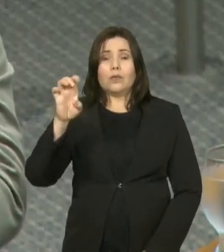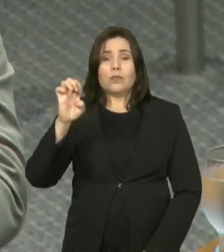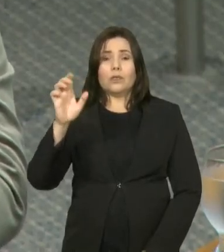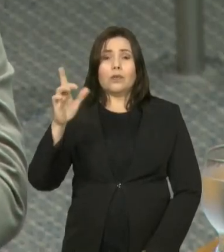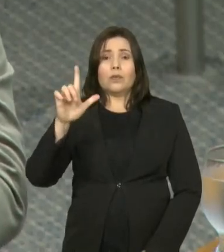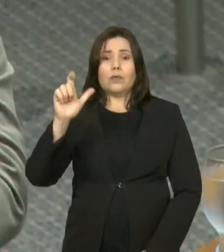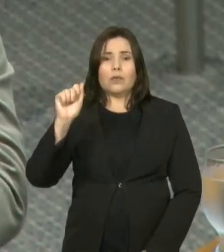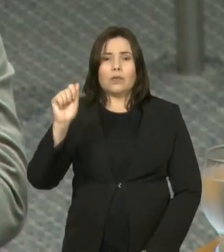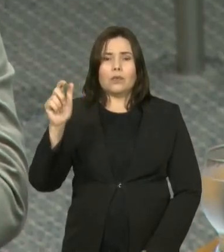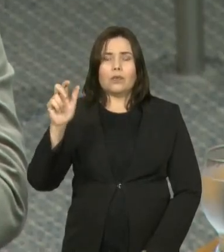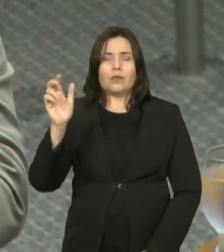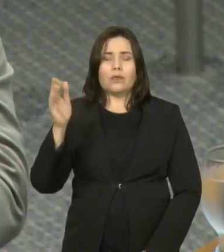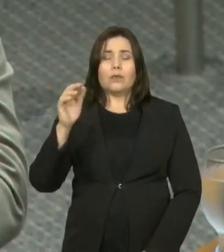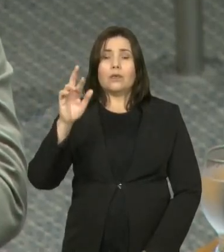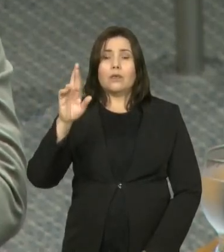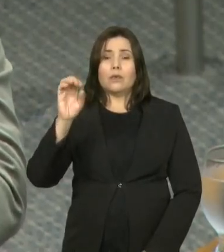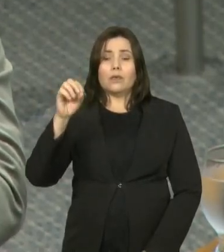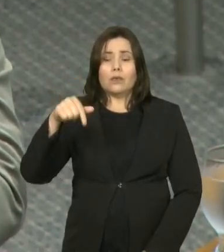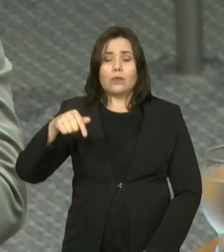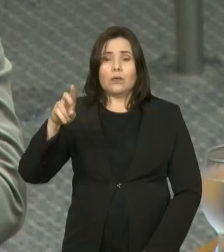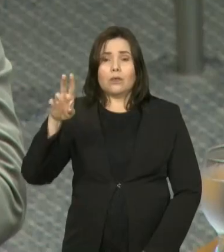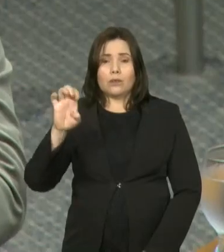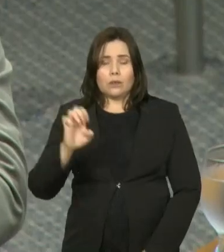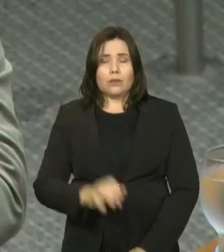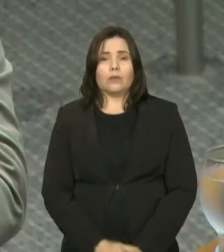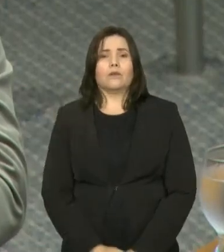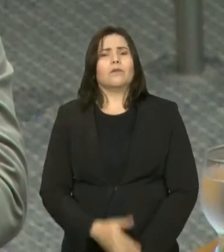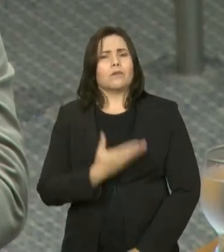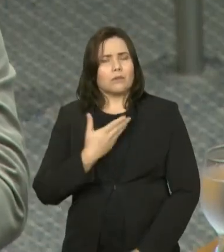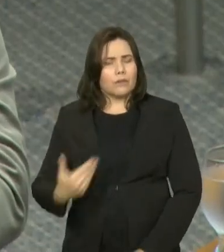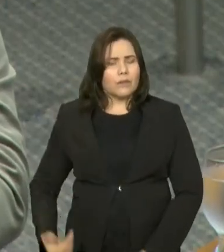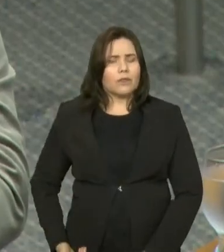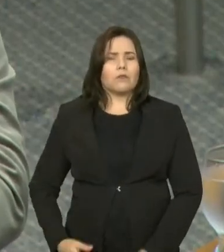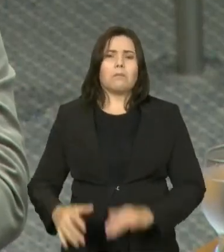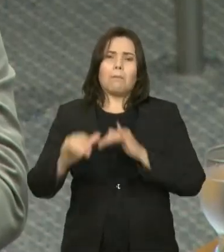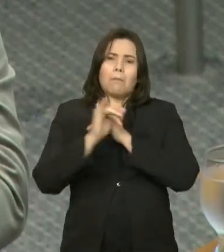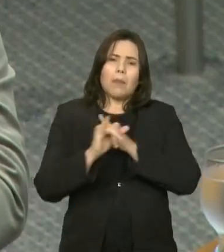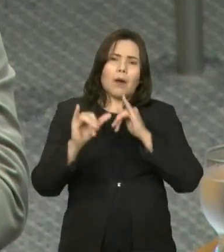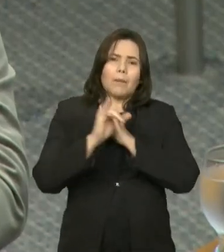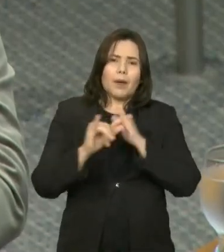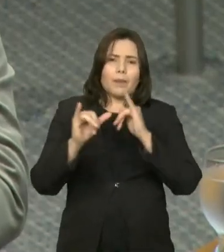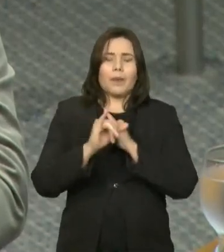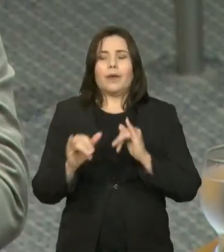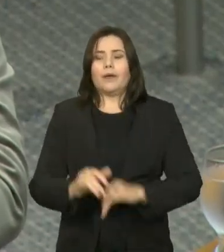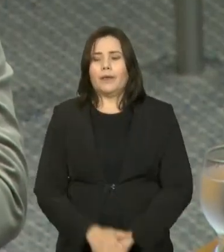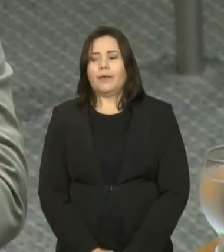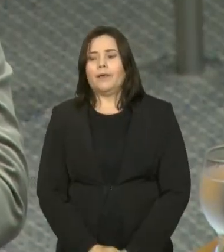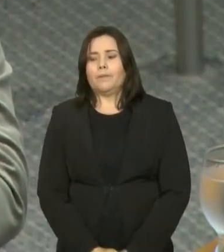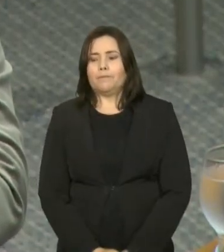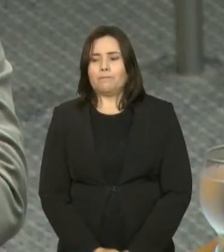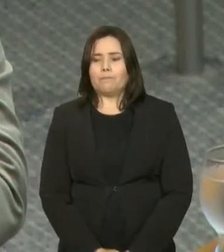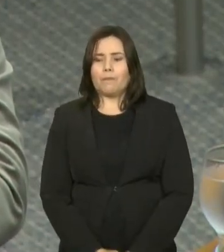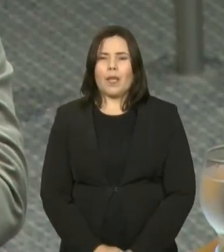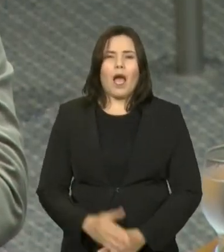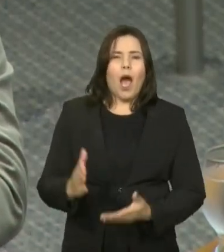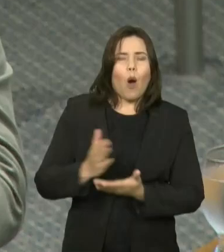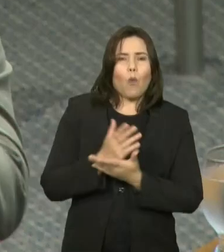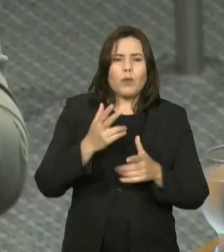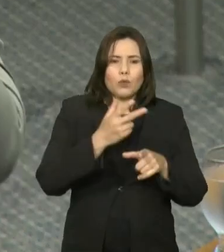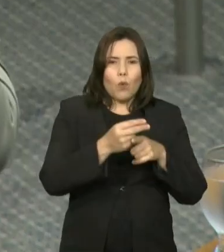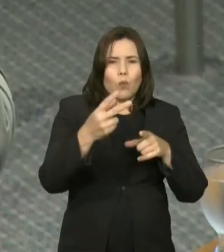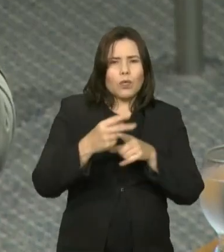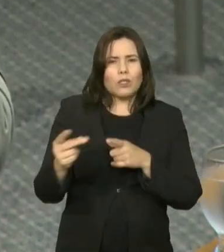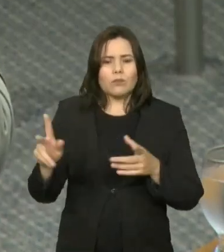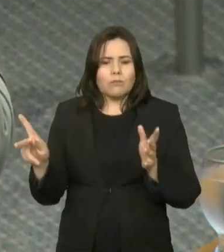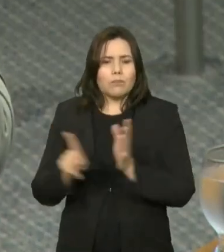mais alguns anúncios de conquistas para os servidores públicos do estado do Maranhão e também